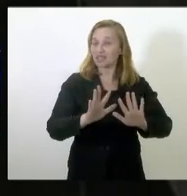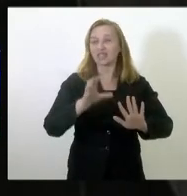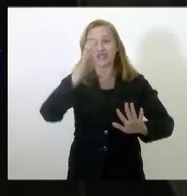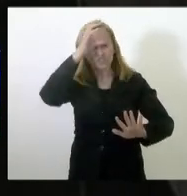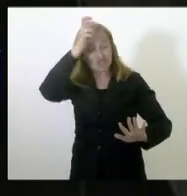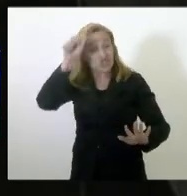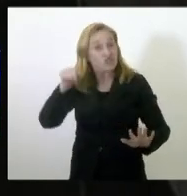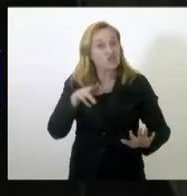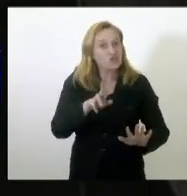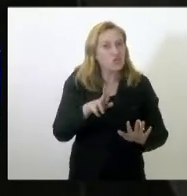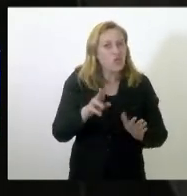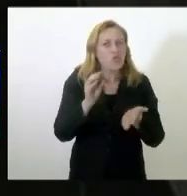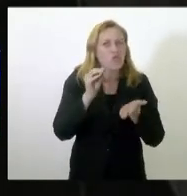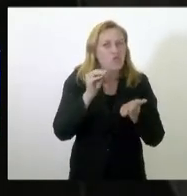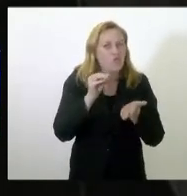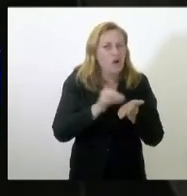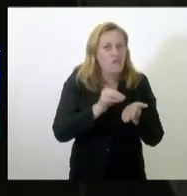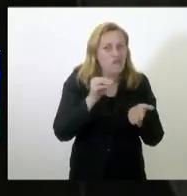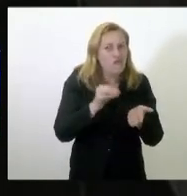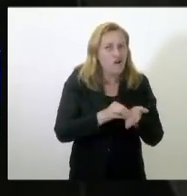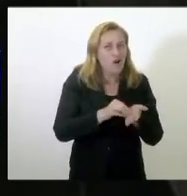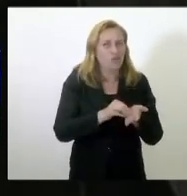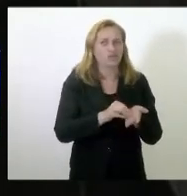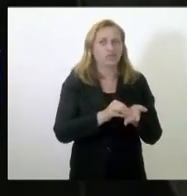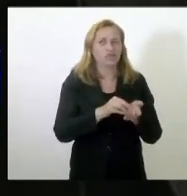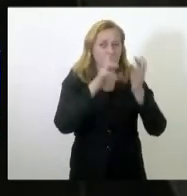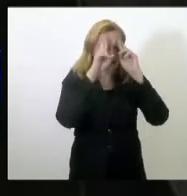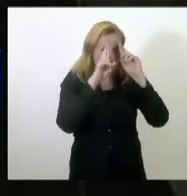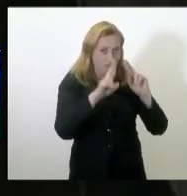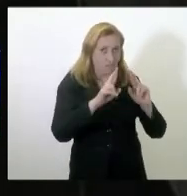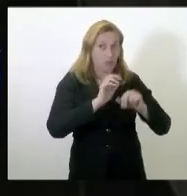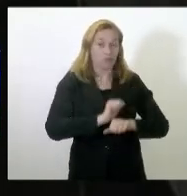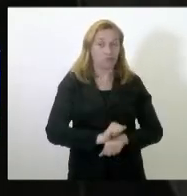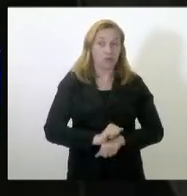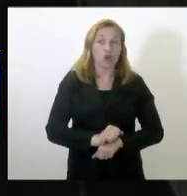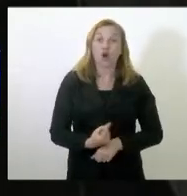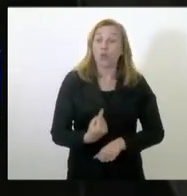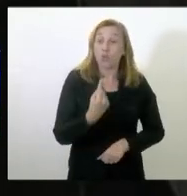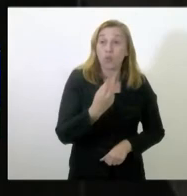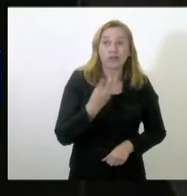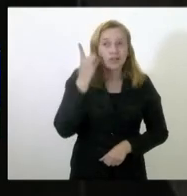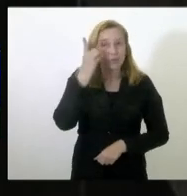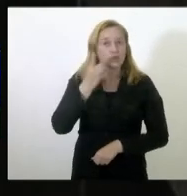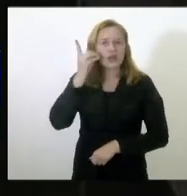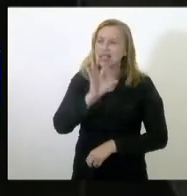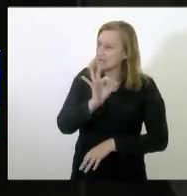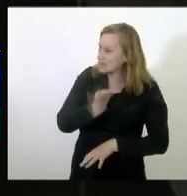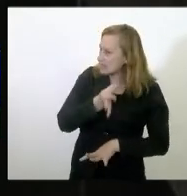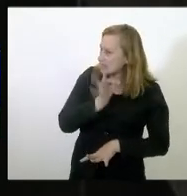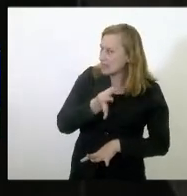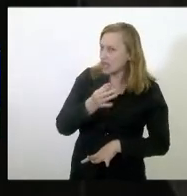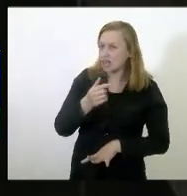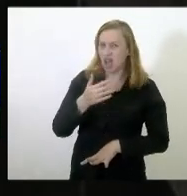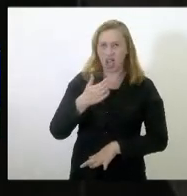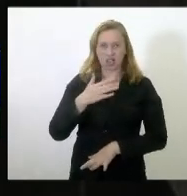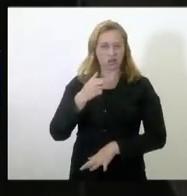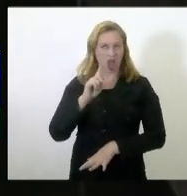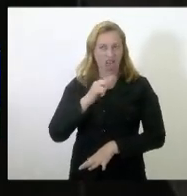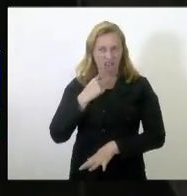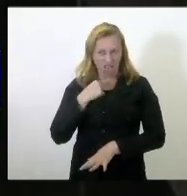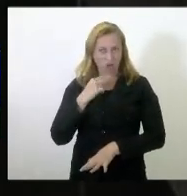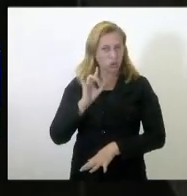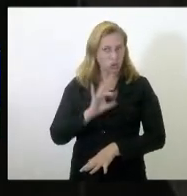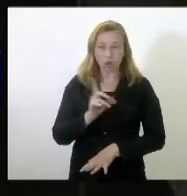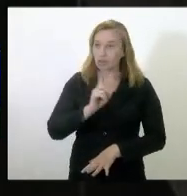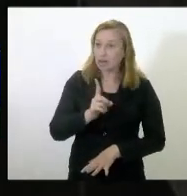é uma falta de respeito quando uma parlamentar, e eu tenho certeza que não é só o meu caso, porque eu